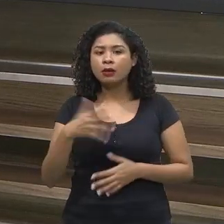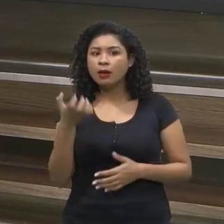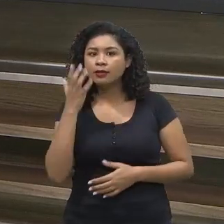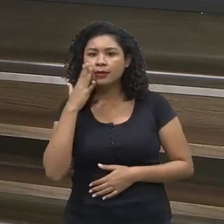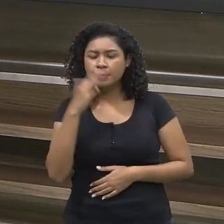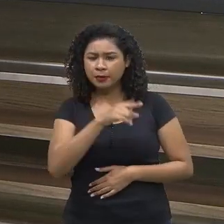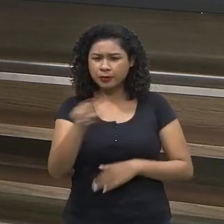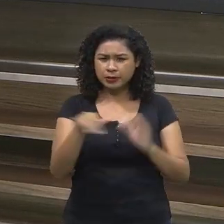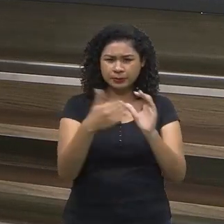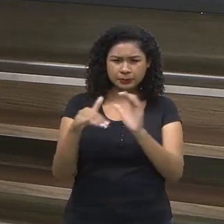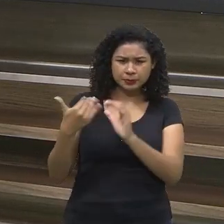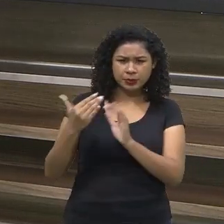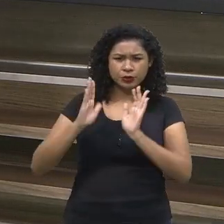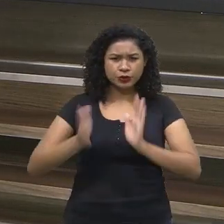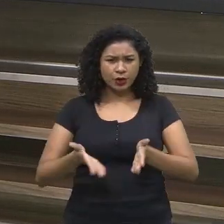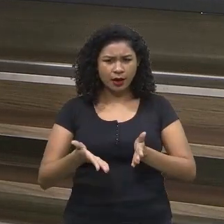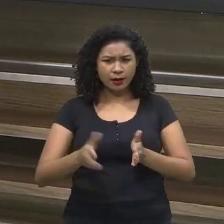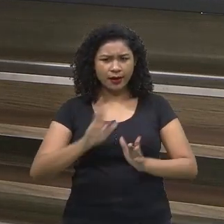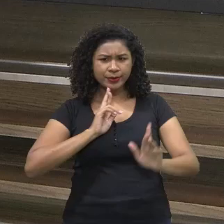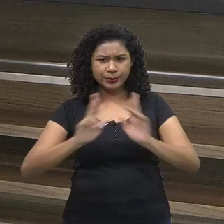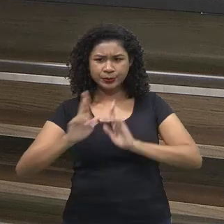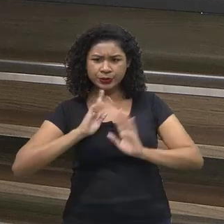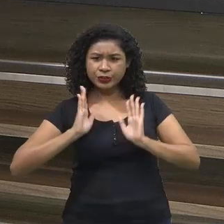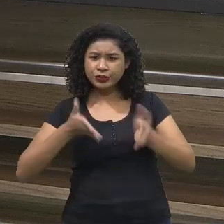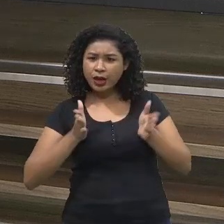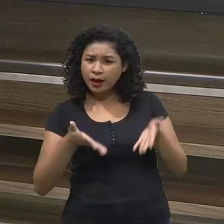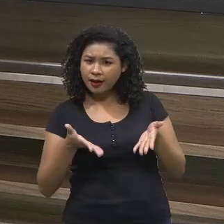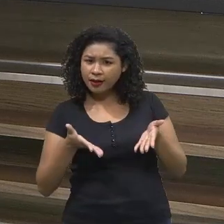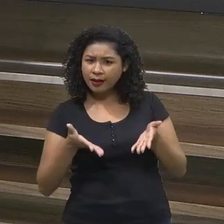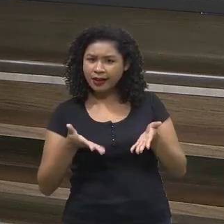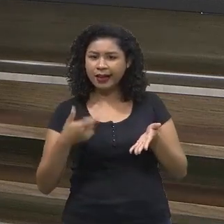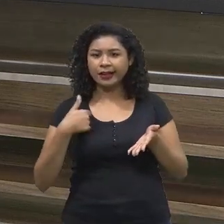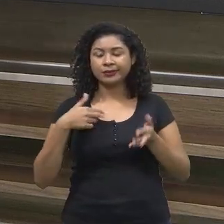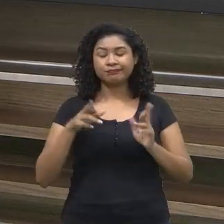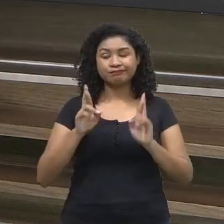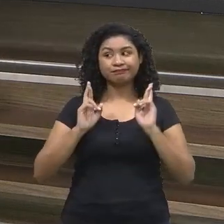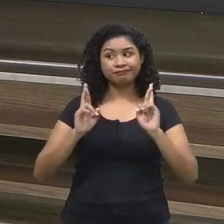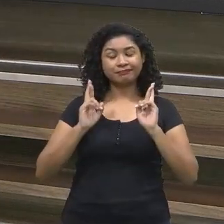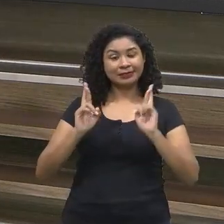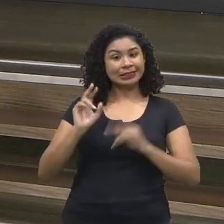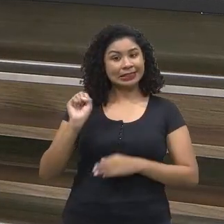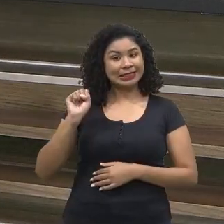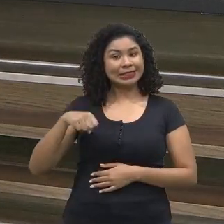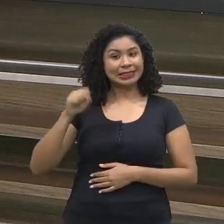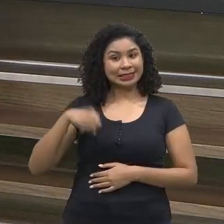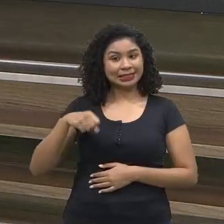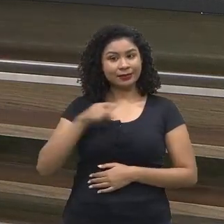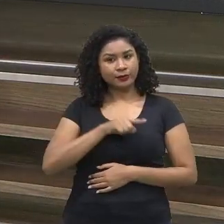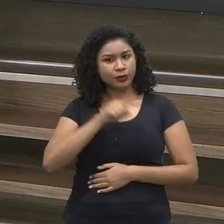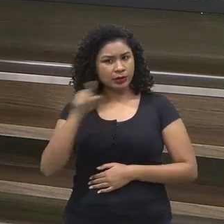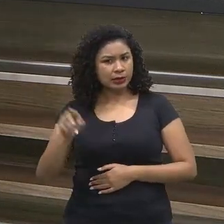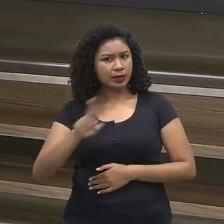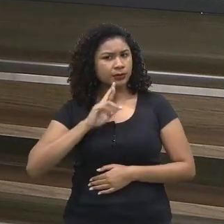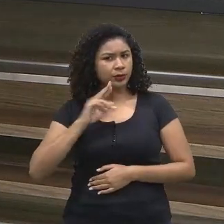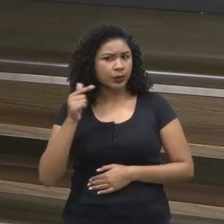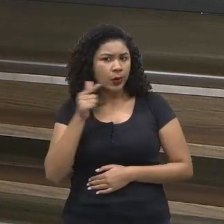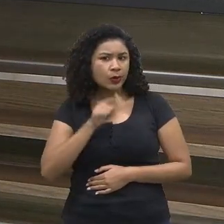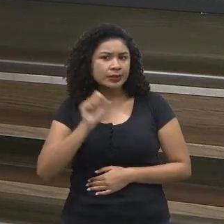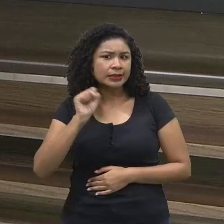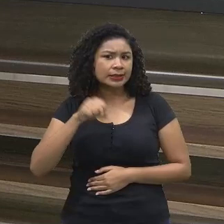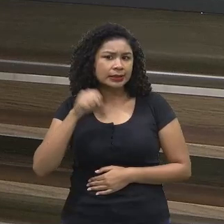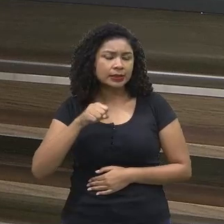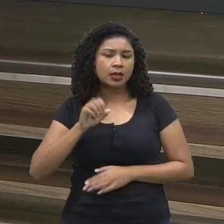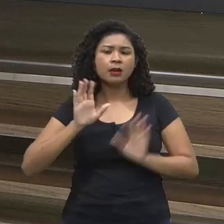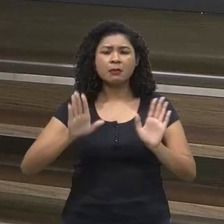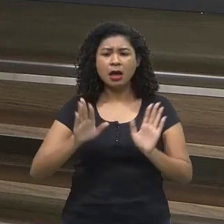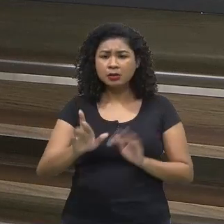está participando, já respondeu alguma coisa para nós. Eu espero que sim. Eu espero que você tenha respondido. Mas se